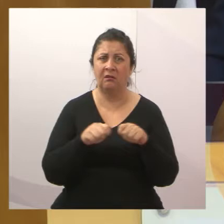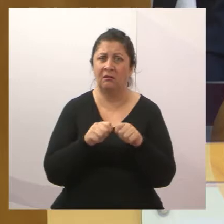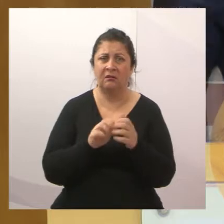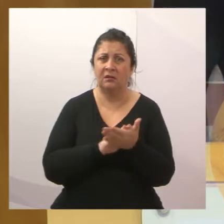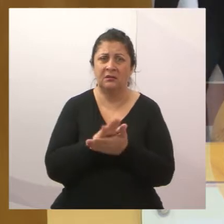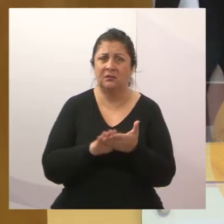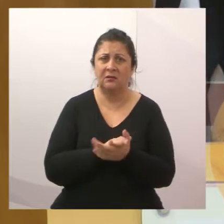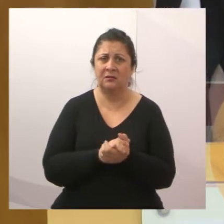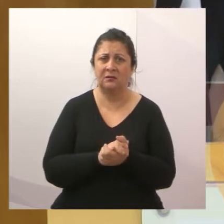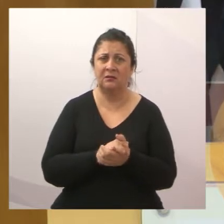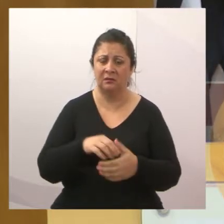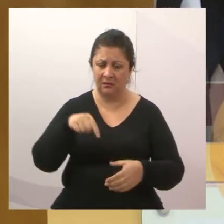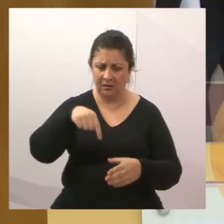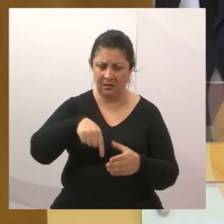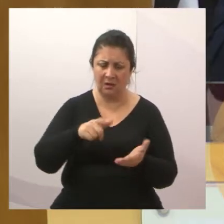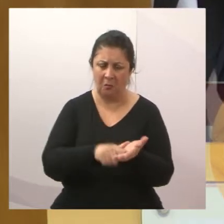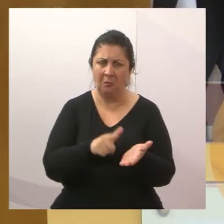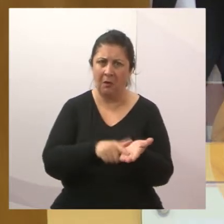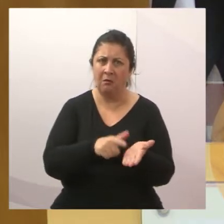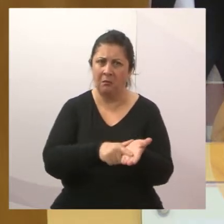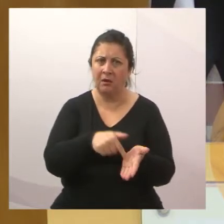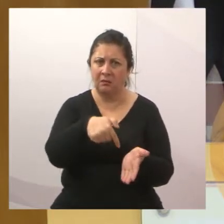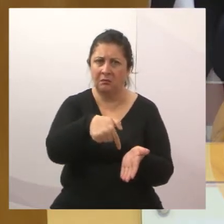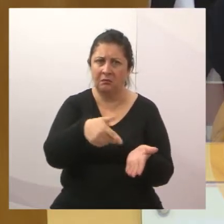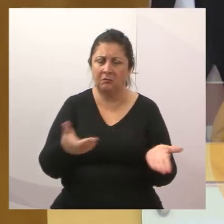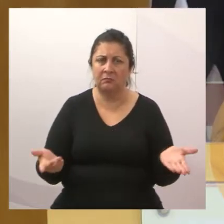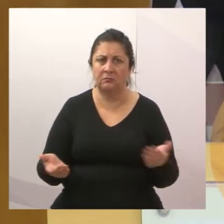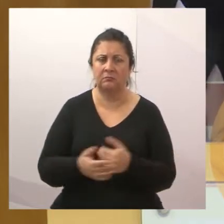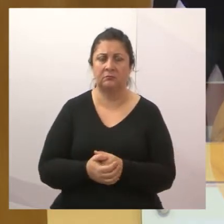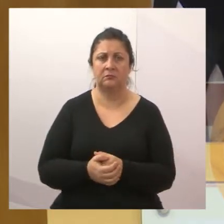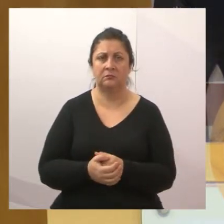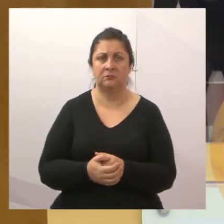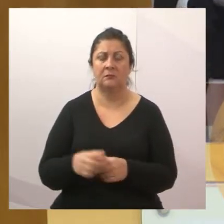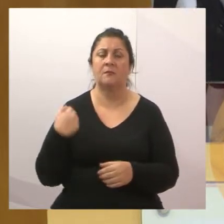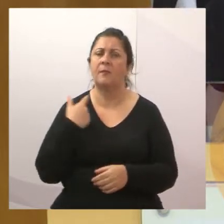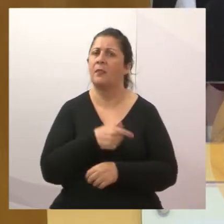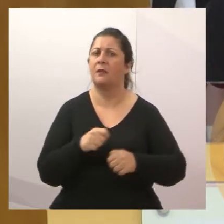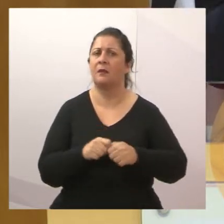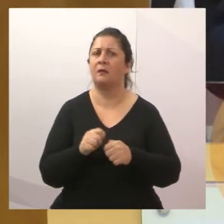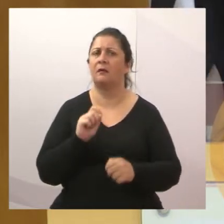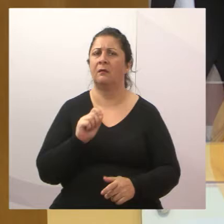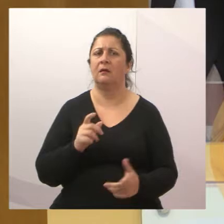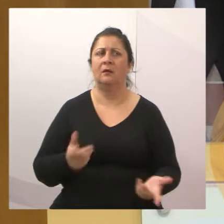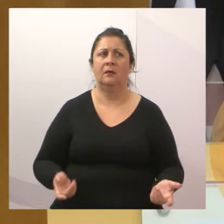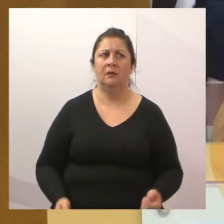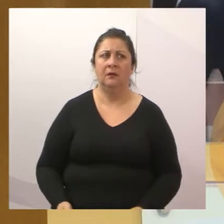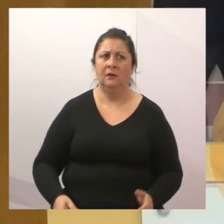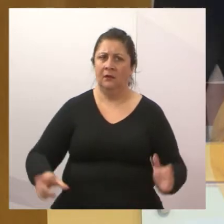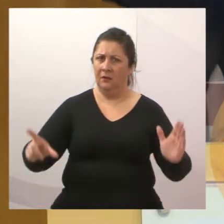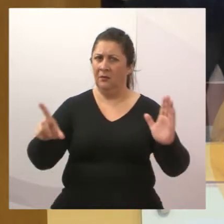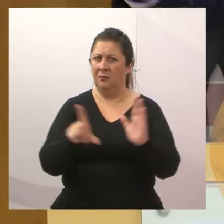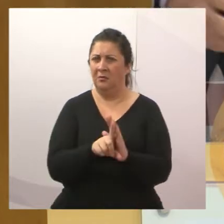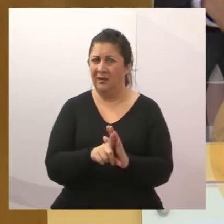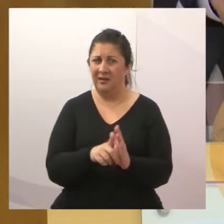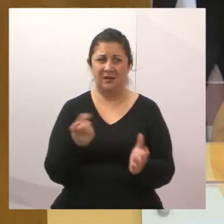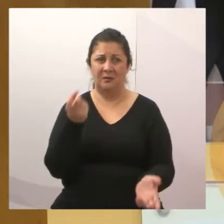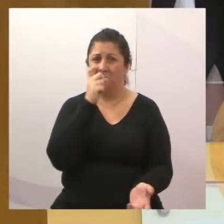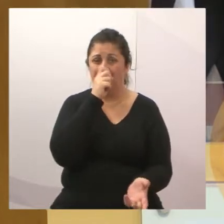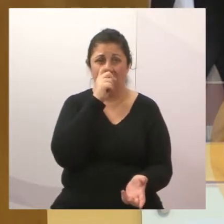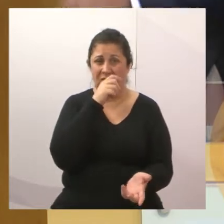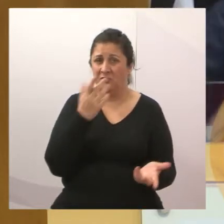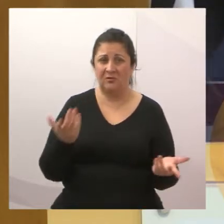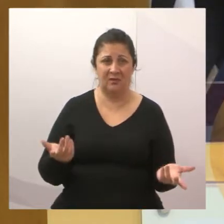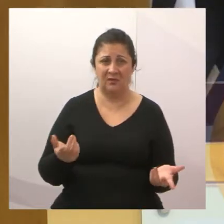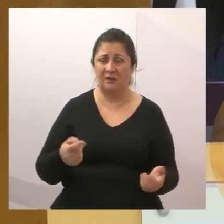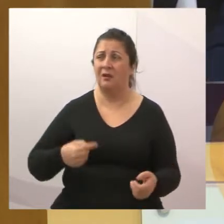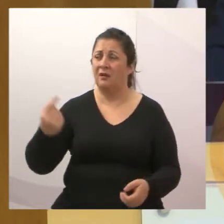e continuam aqui nesse orçamento. Então nós estamos fazendo aqui uma lei fictícia, uma lei que vem